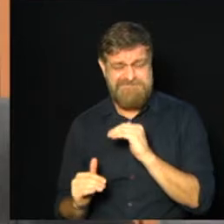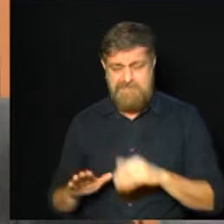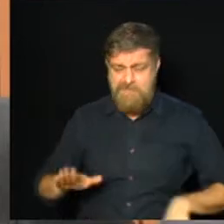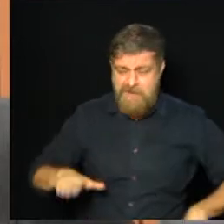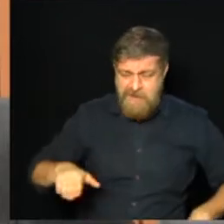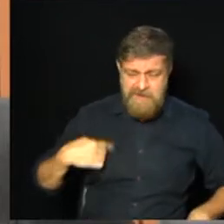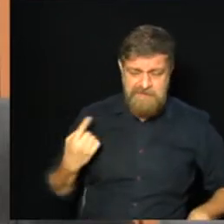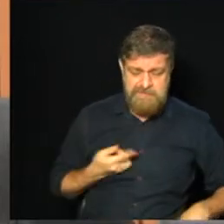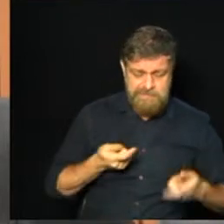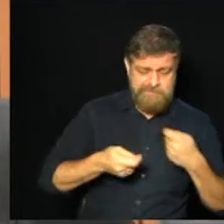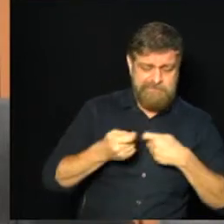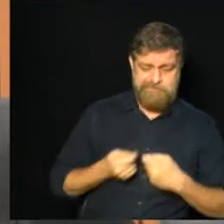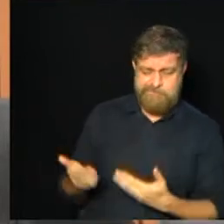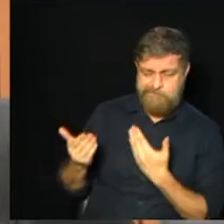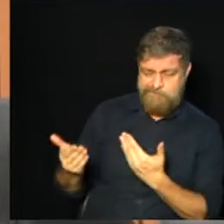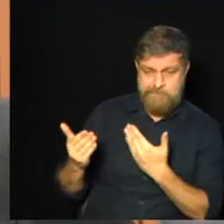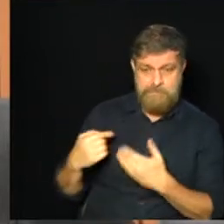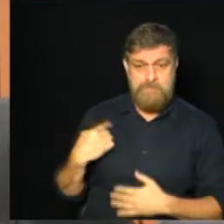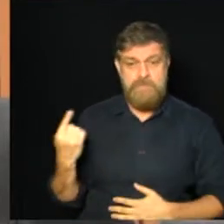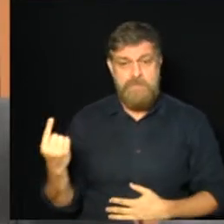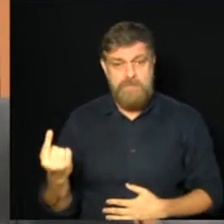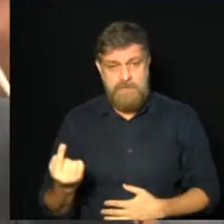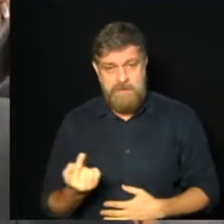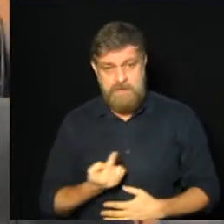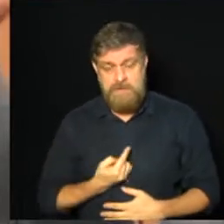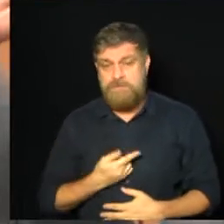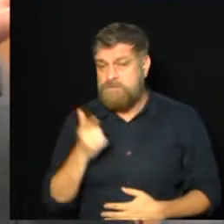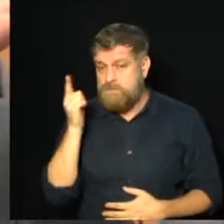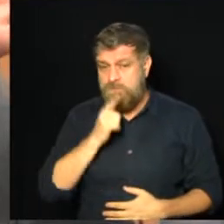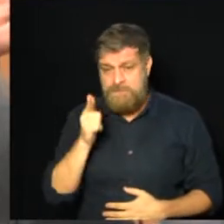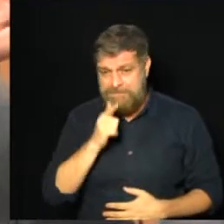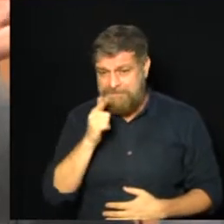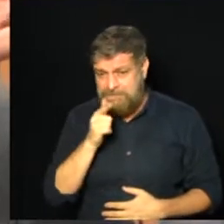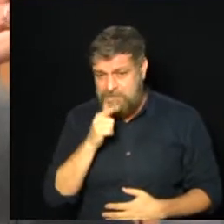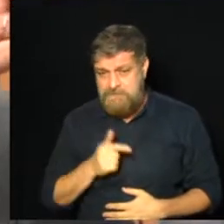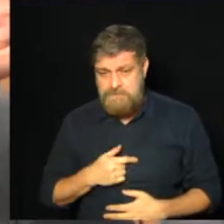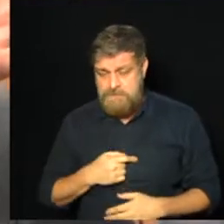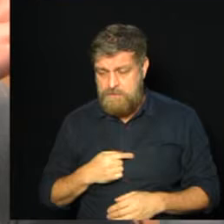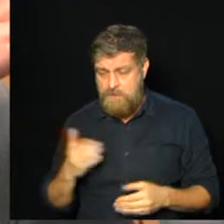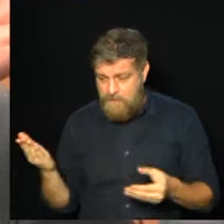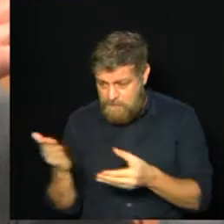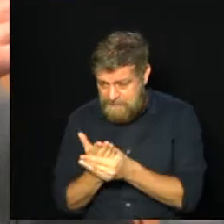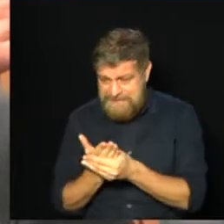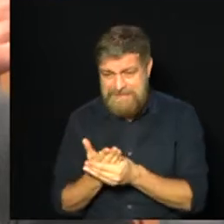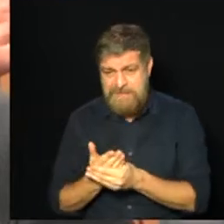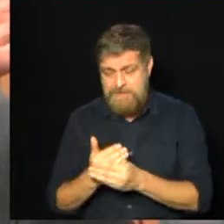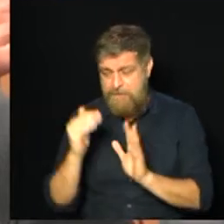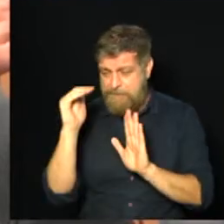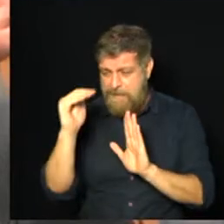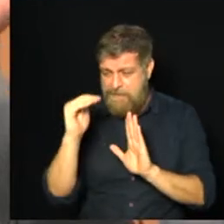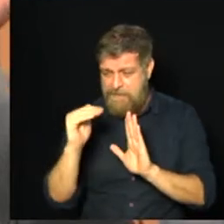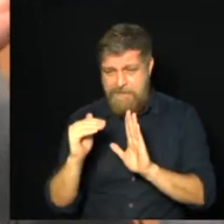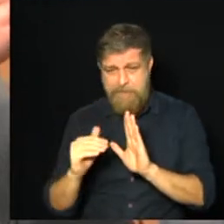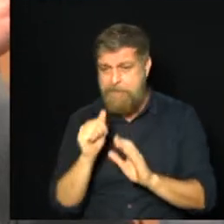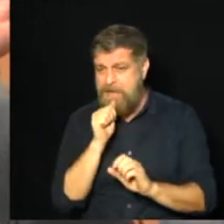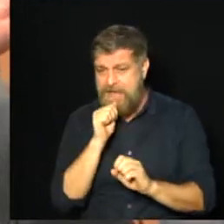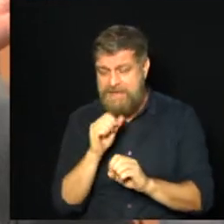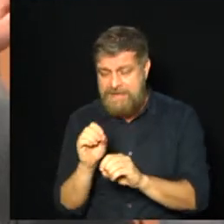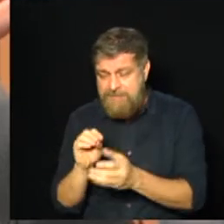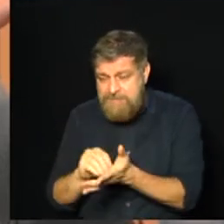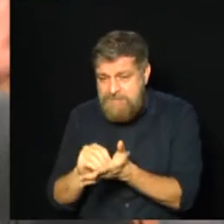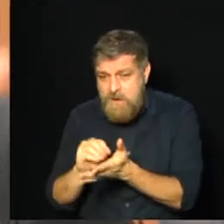isso. Mas, pelo que chegou, não conseguimos fechar o processo ainda por exiguidade de tempo,